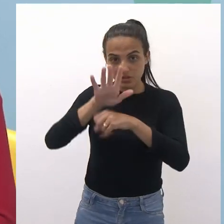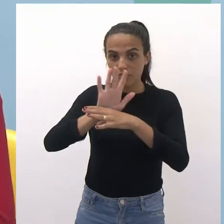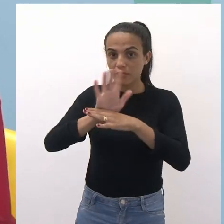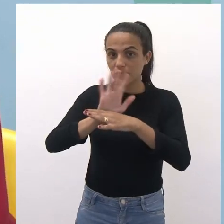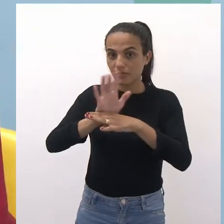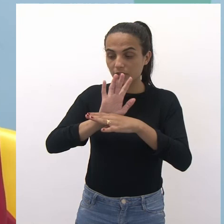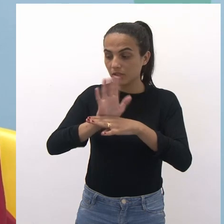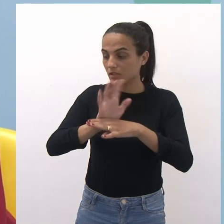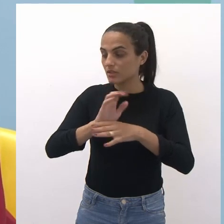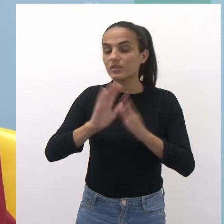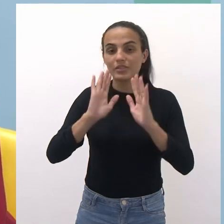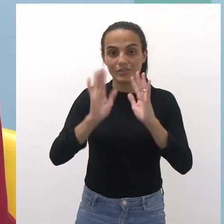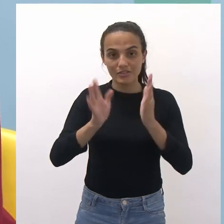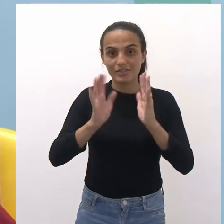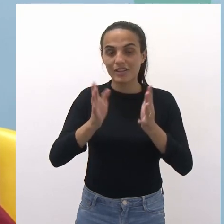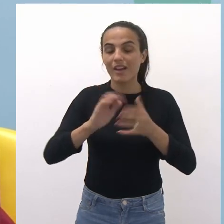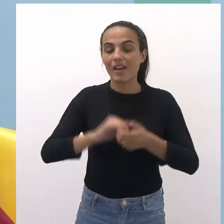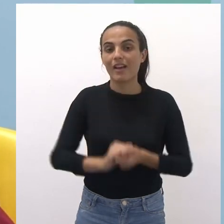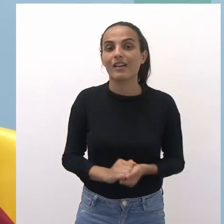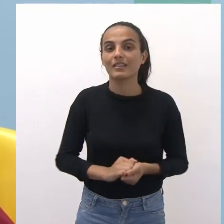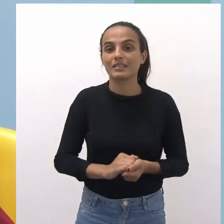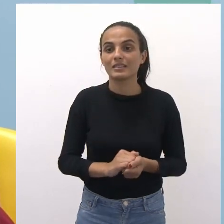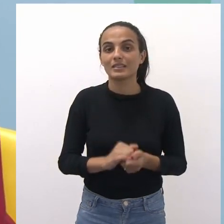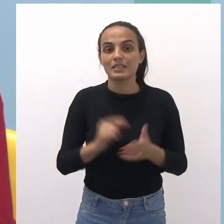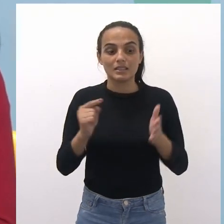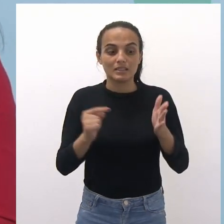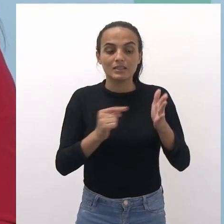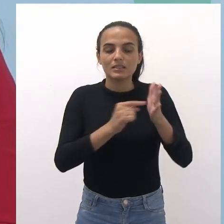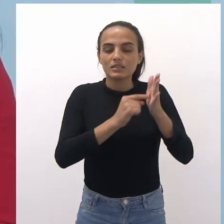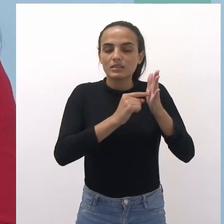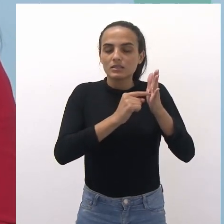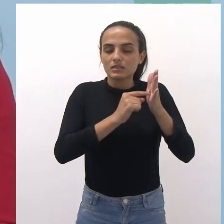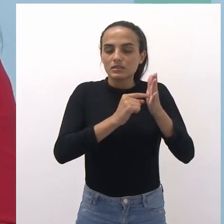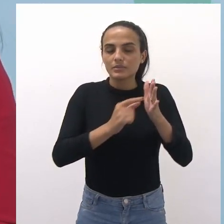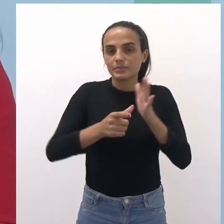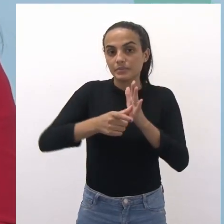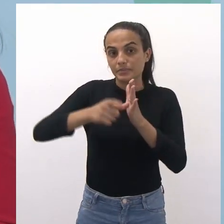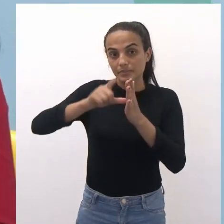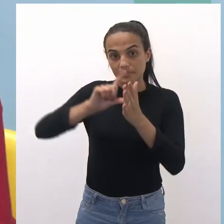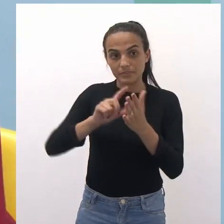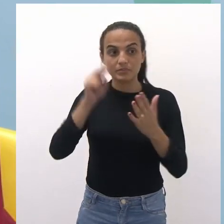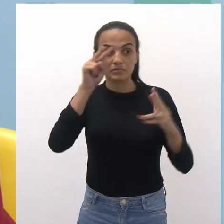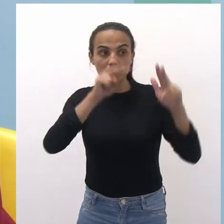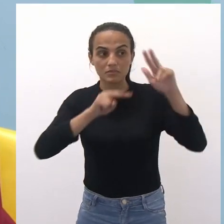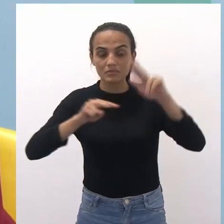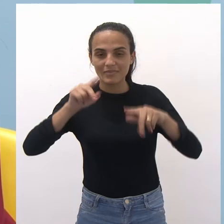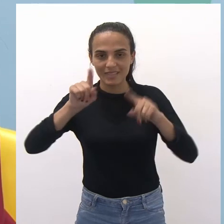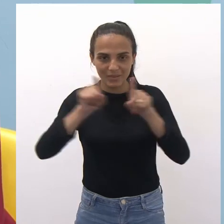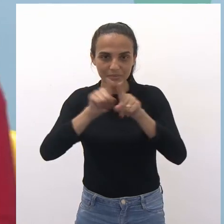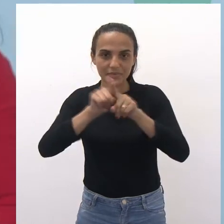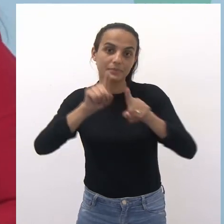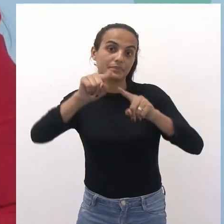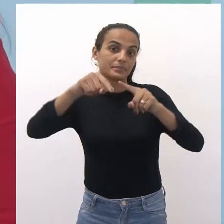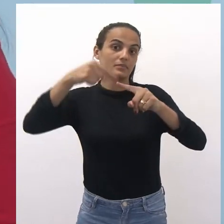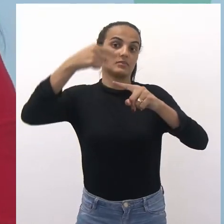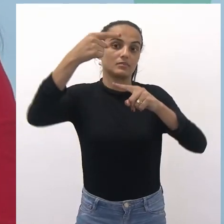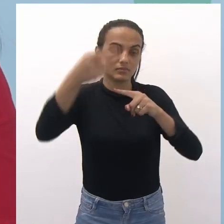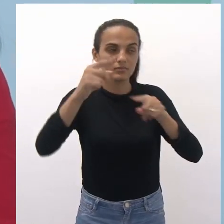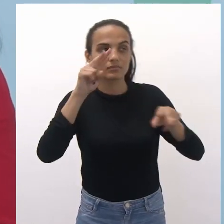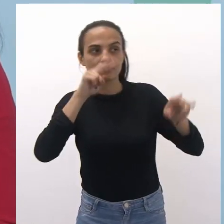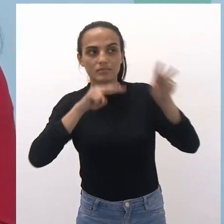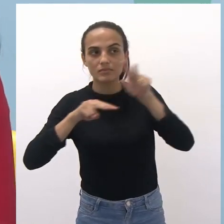já está centralizado, já está apontado o antes-visionamento e o pós-visionamento,